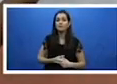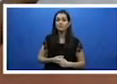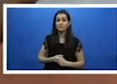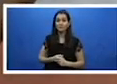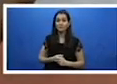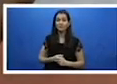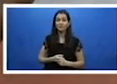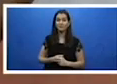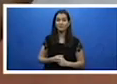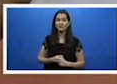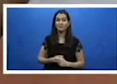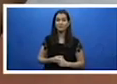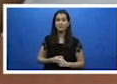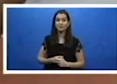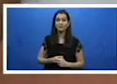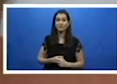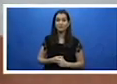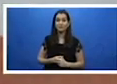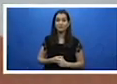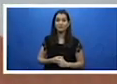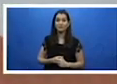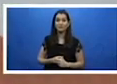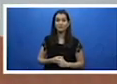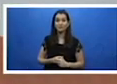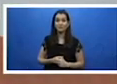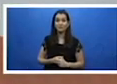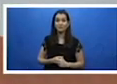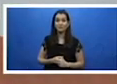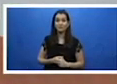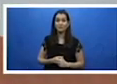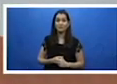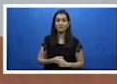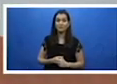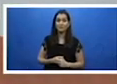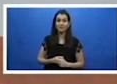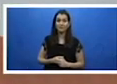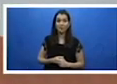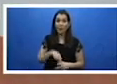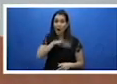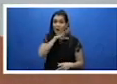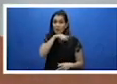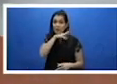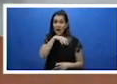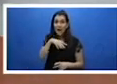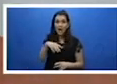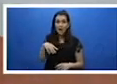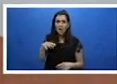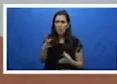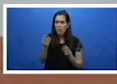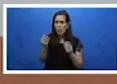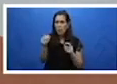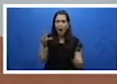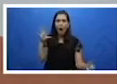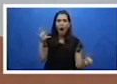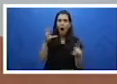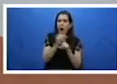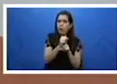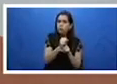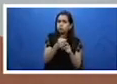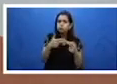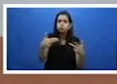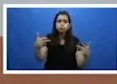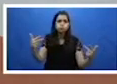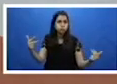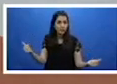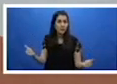Ah, sim! Eles pegaram muitas